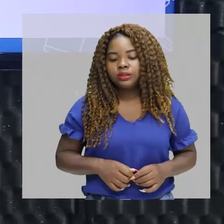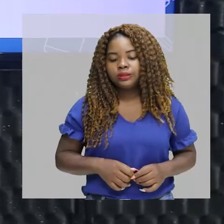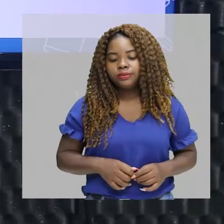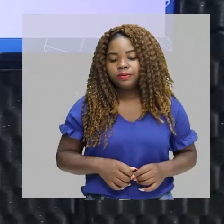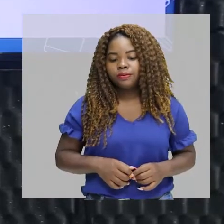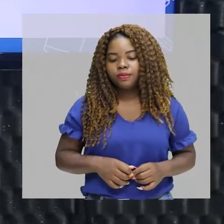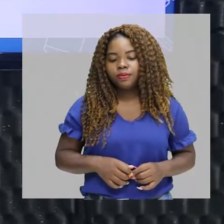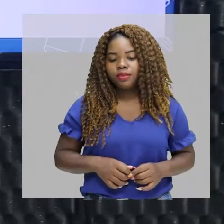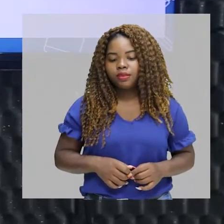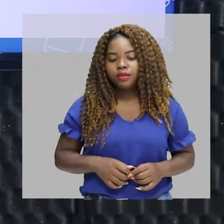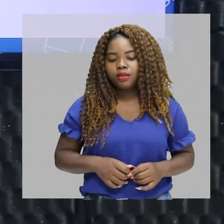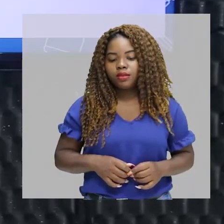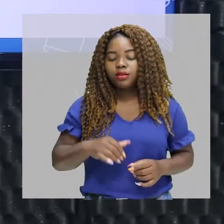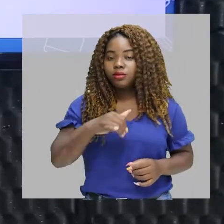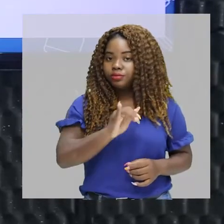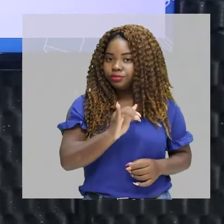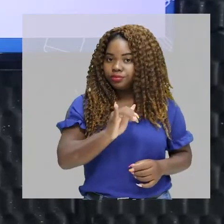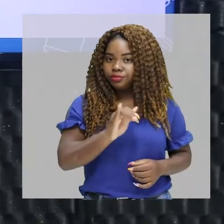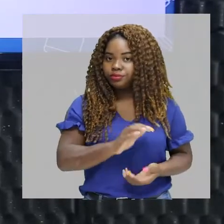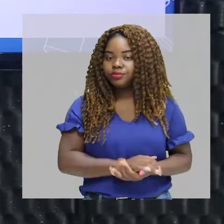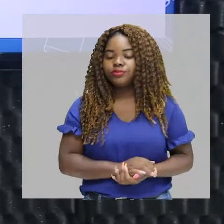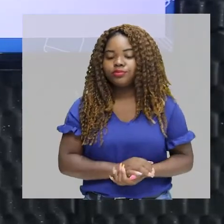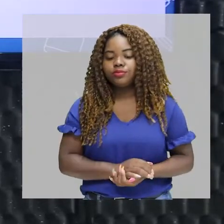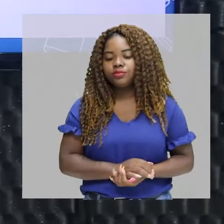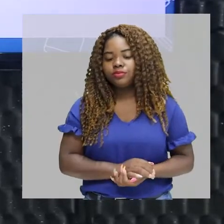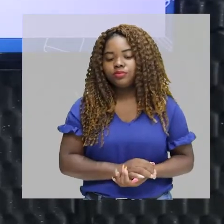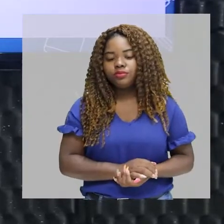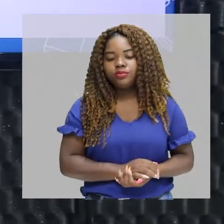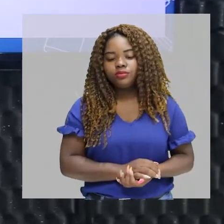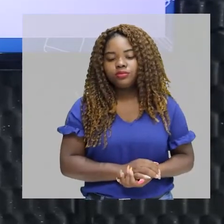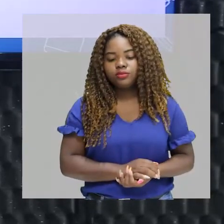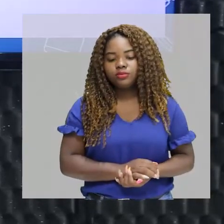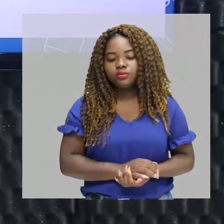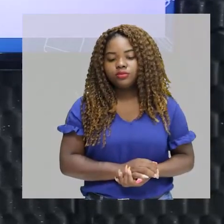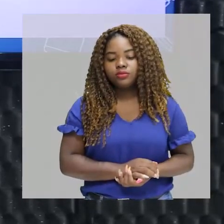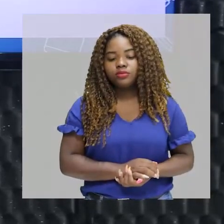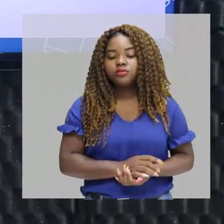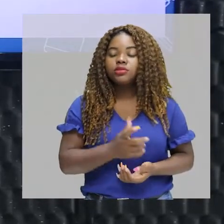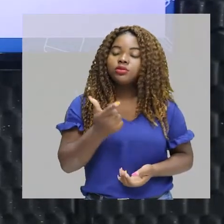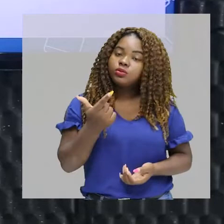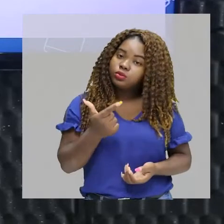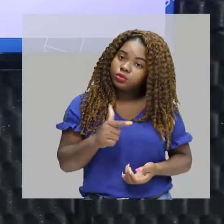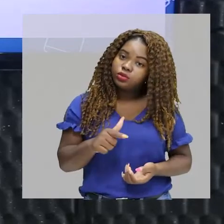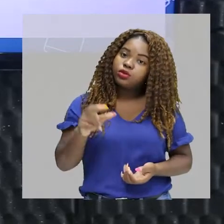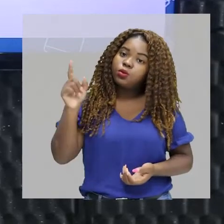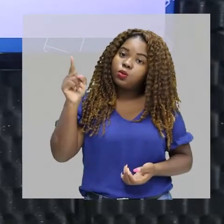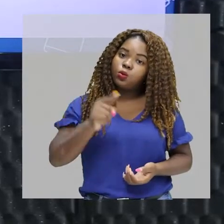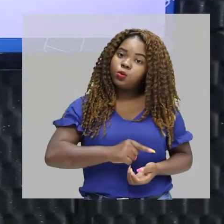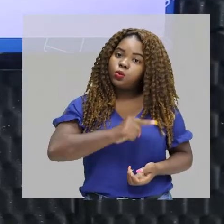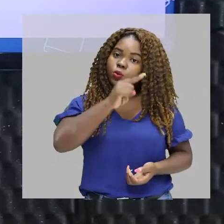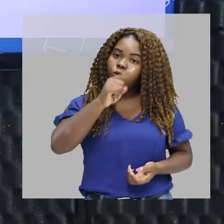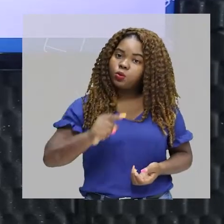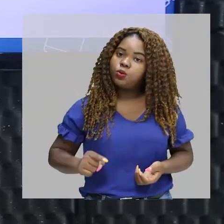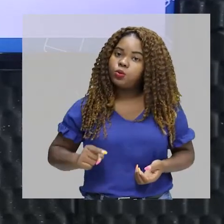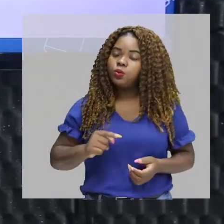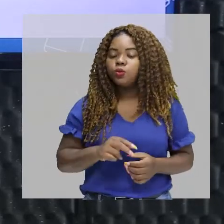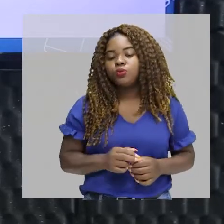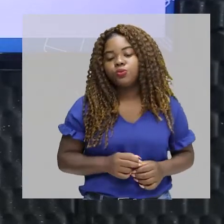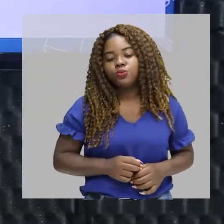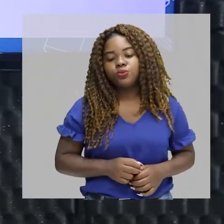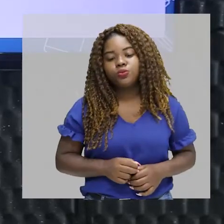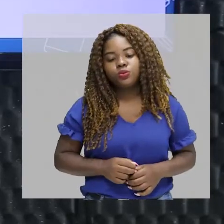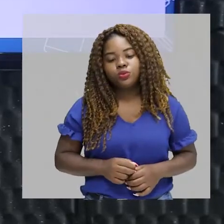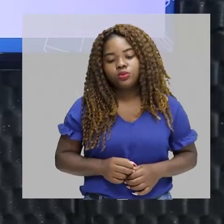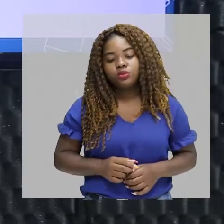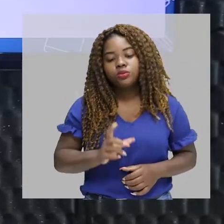vai corresponder a Y. Show de bola? Mais uma vez, regra de 3 simples, certo?